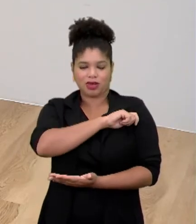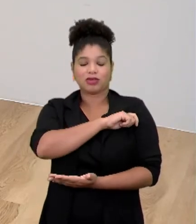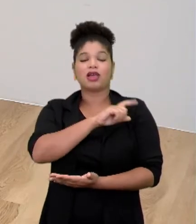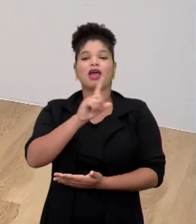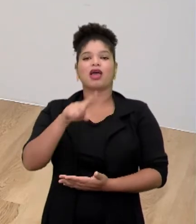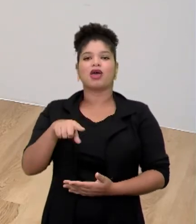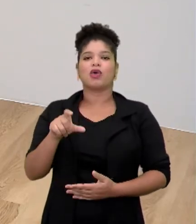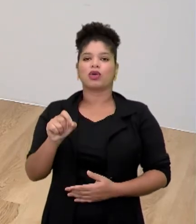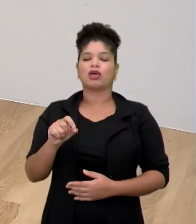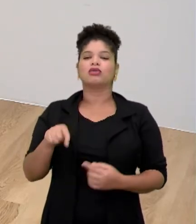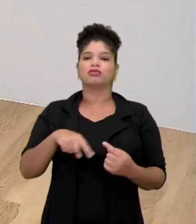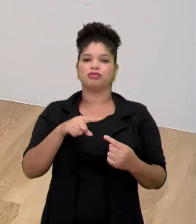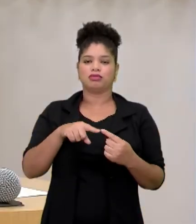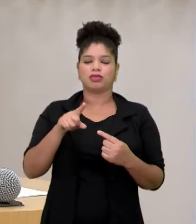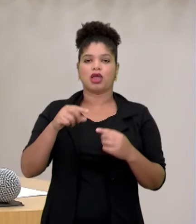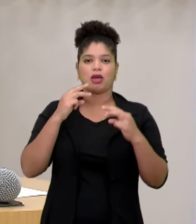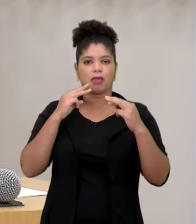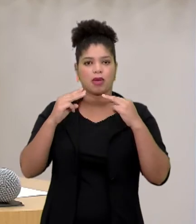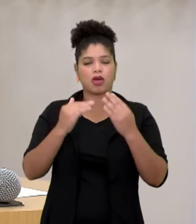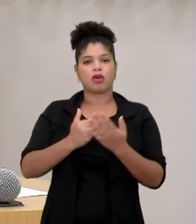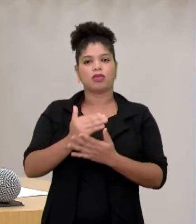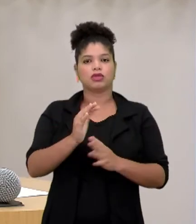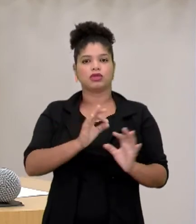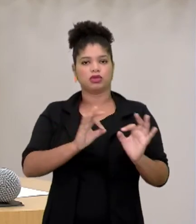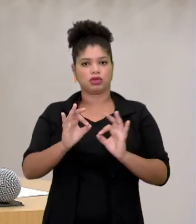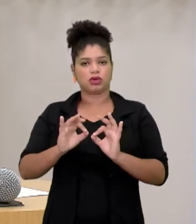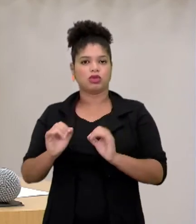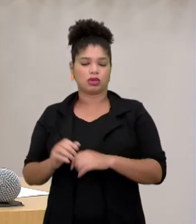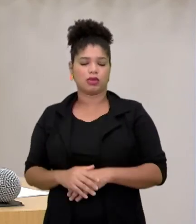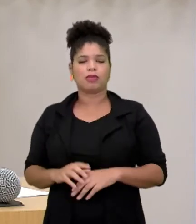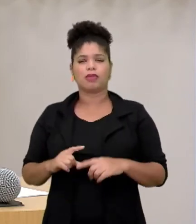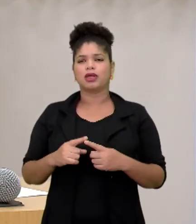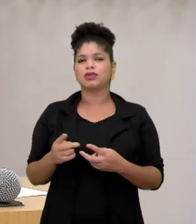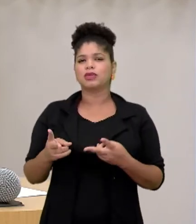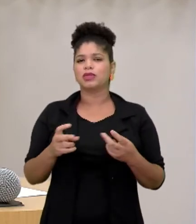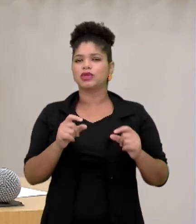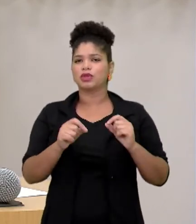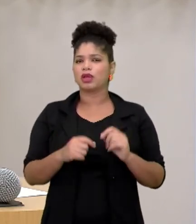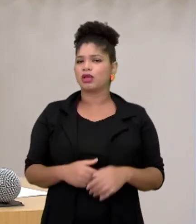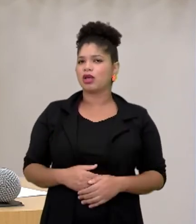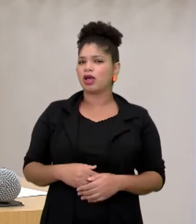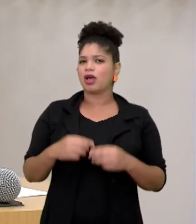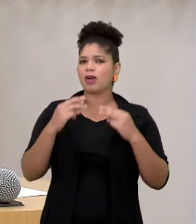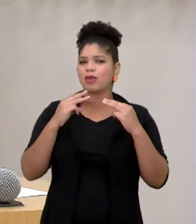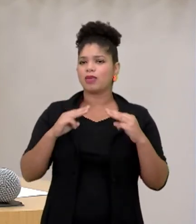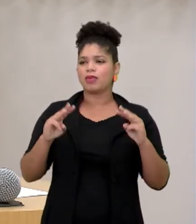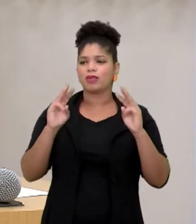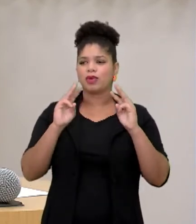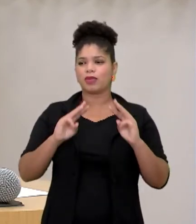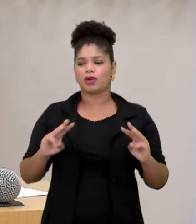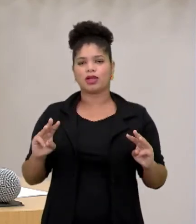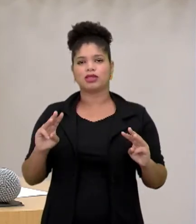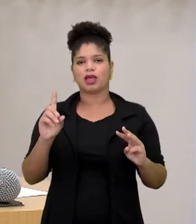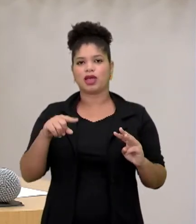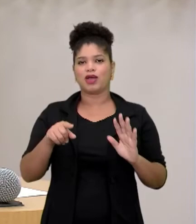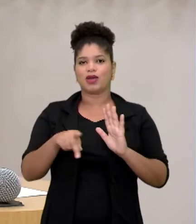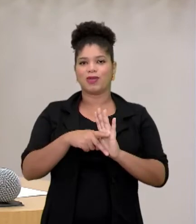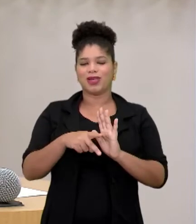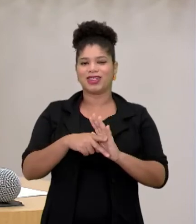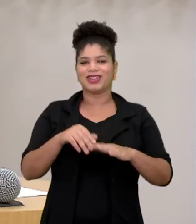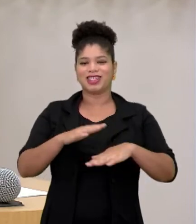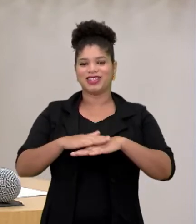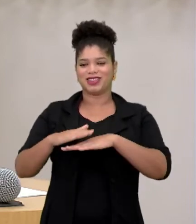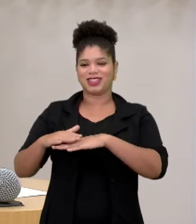a ideia de começar a trazer propagandas pra gente começar a analisar? A princípio você olha a propaganda e fala: "Nossa, do que que será que essa propaganda?" Né? Não